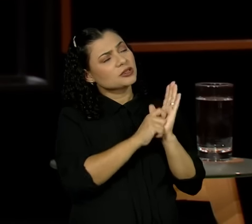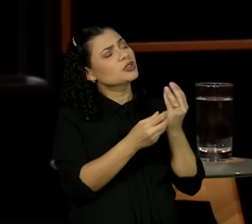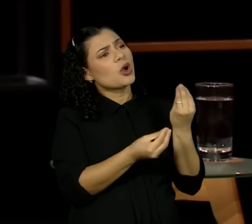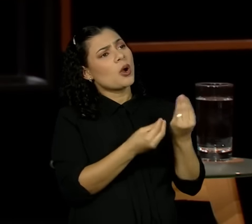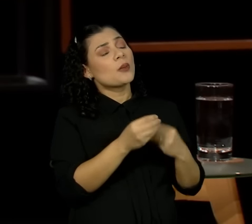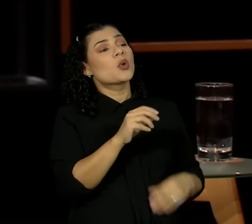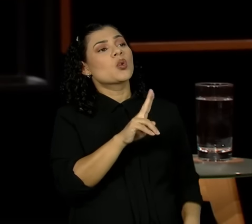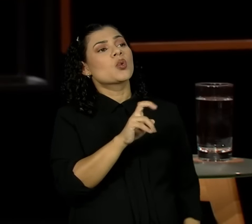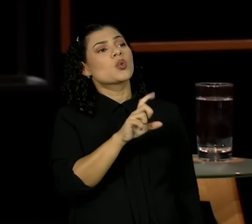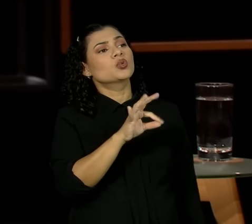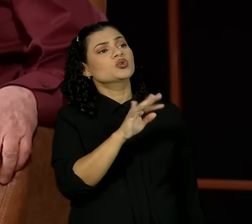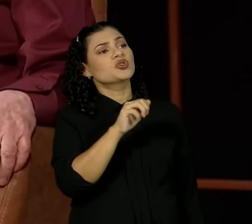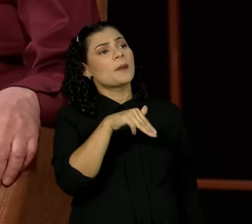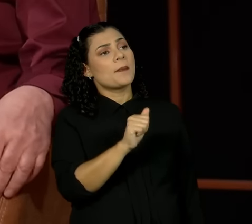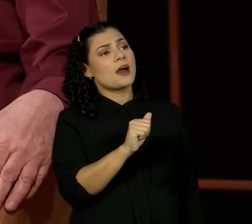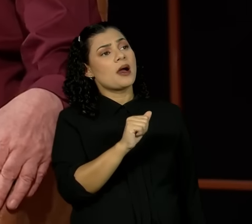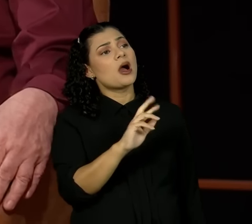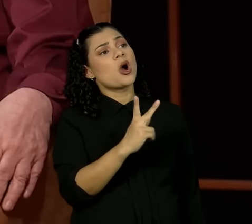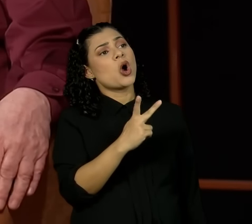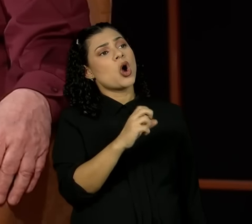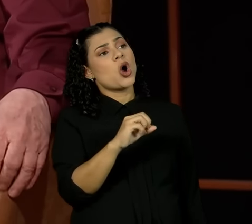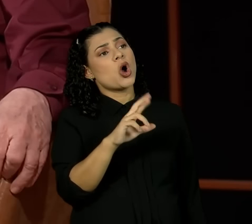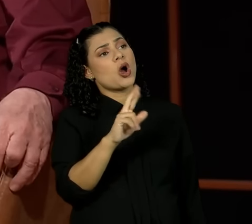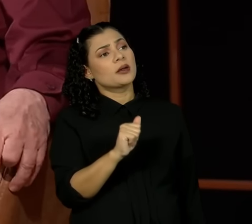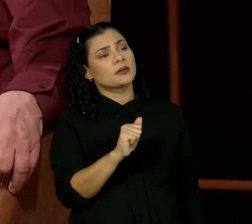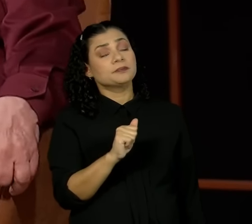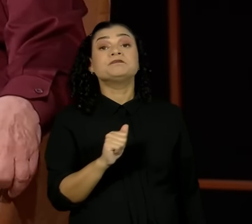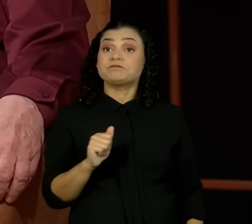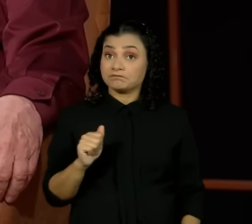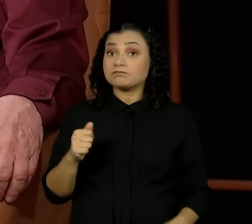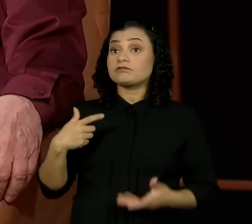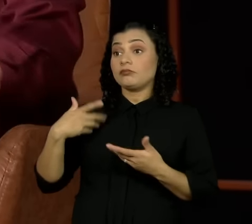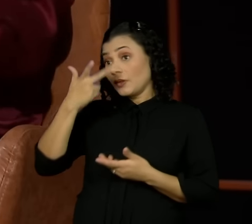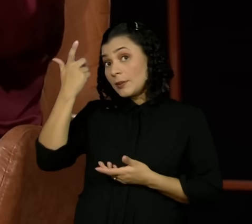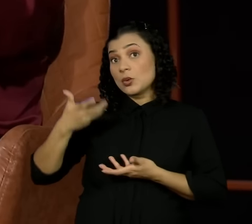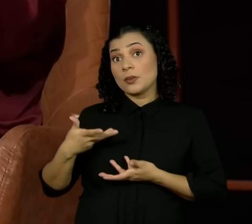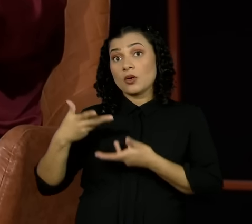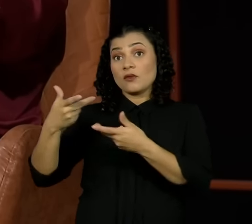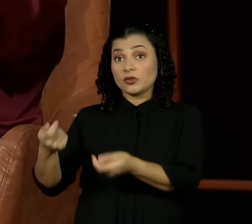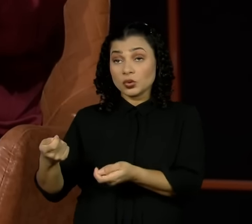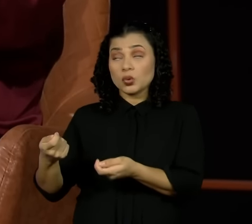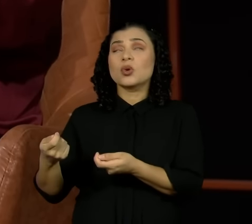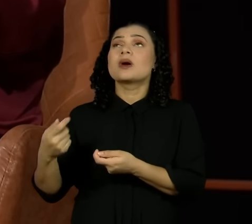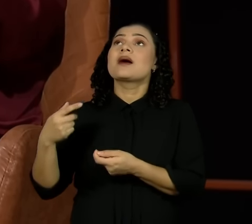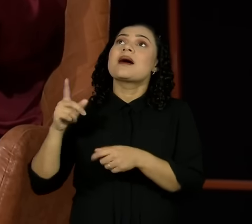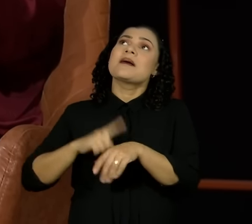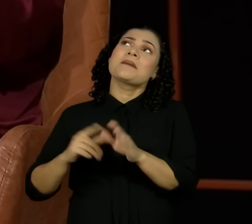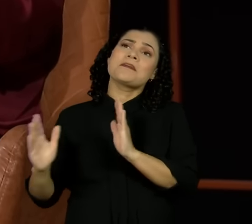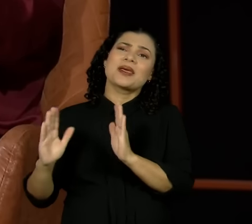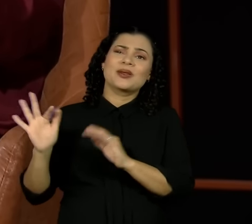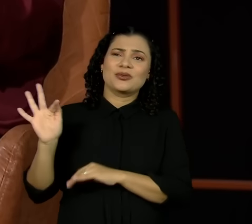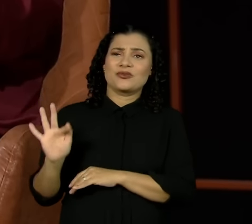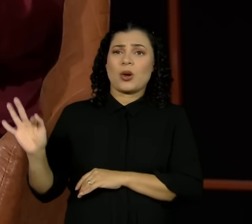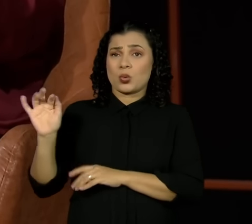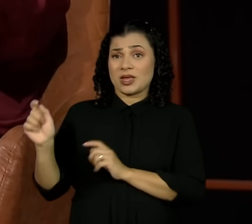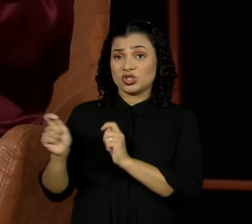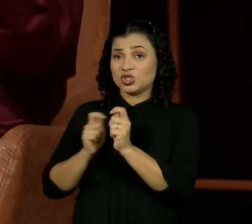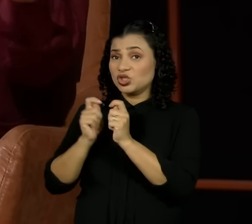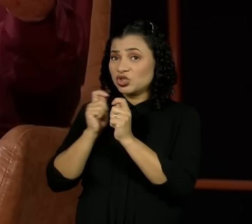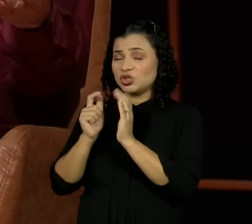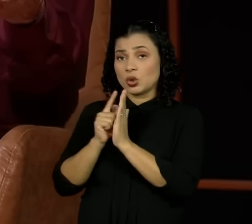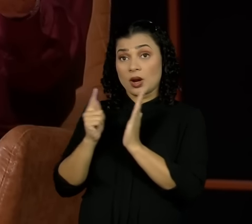Alguém te convidou? Alguém me convidou e eu fui fazer uma entrevista com o... Porque naquela época, essa coisa de faculdade de jornalismo, eu